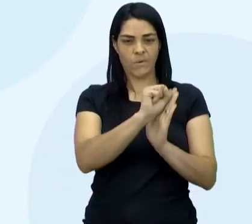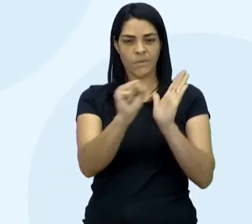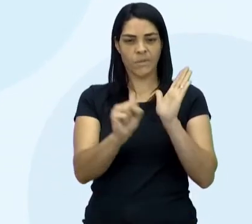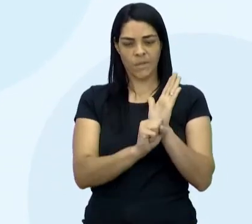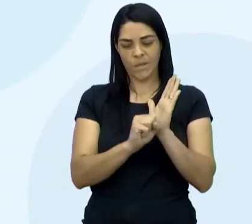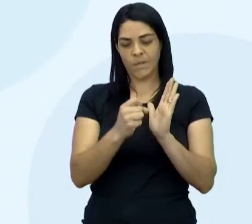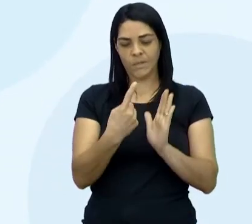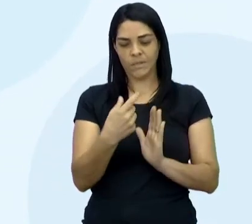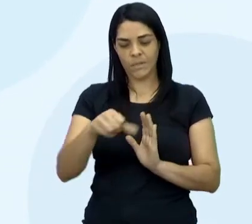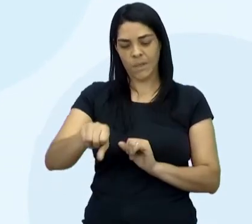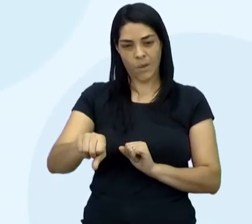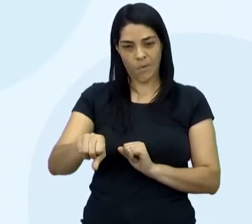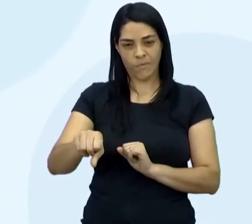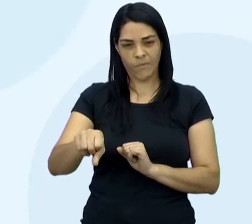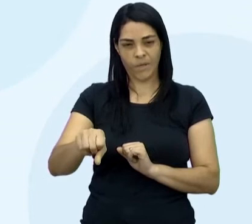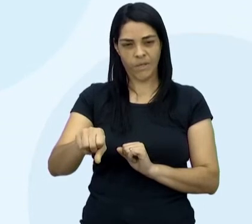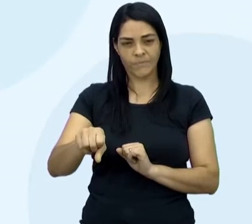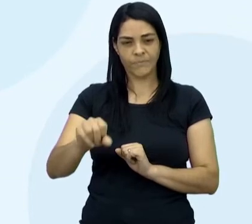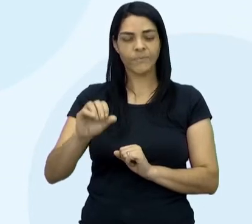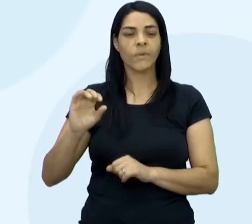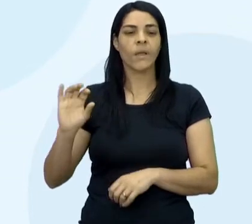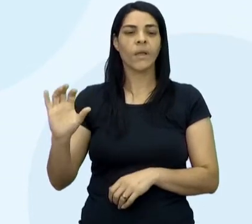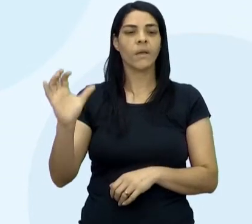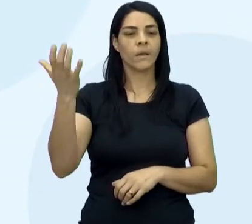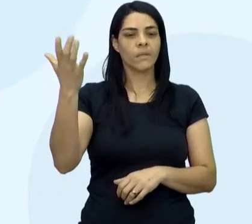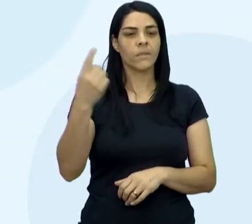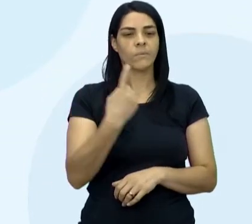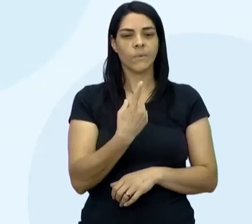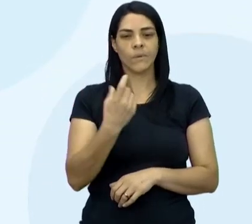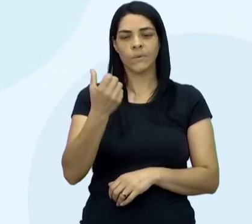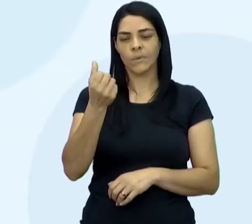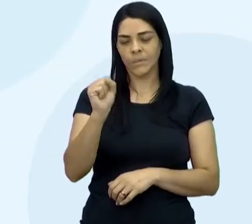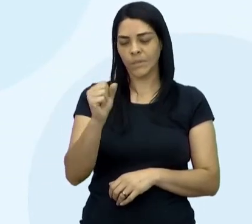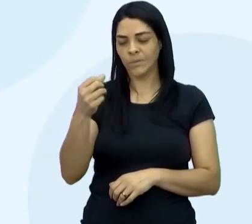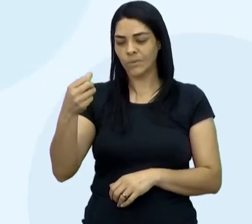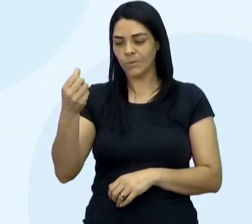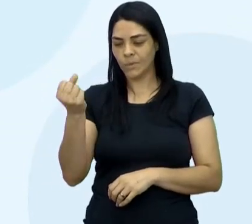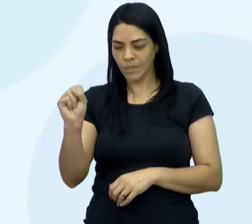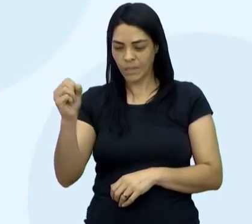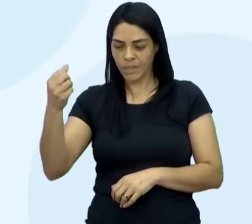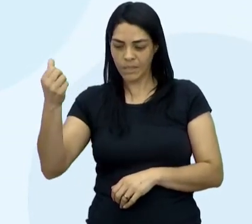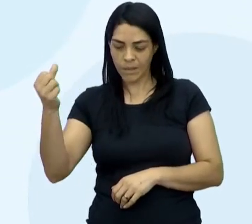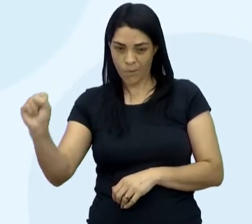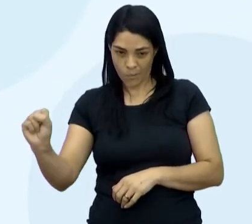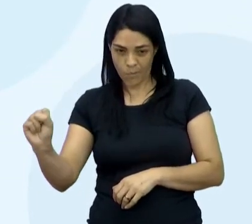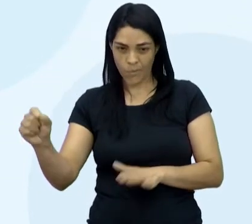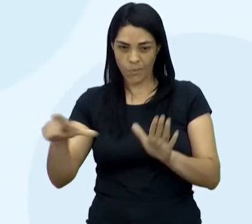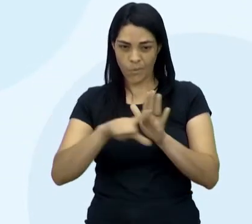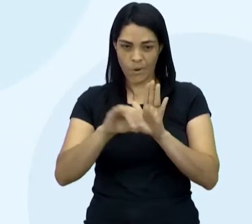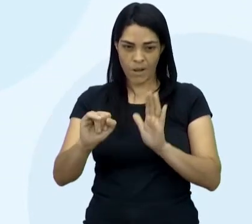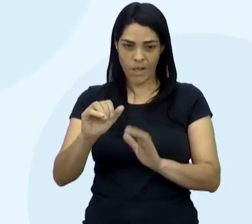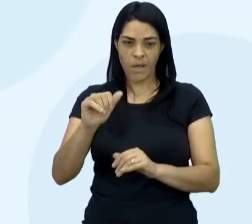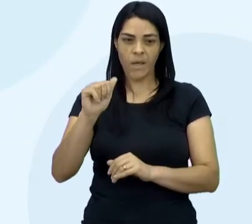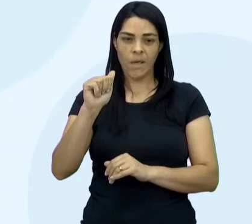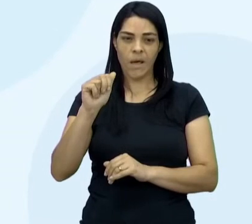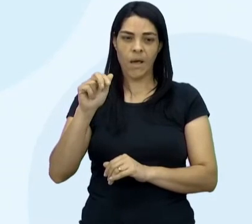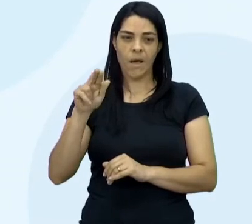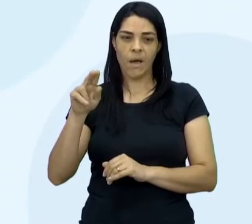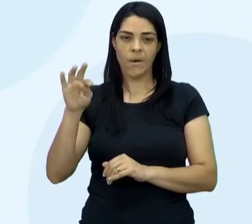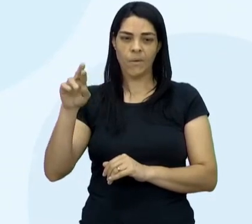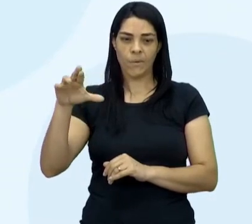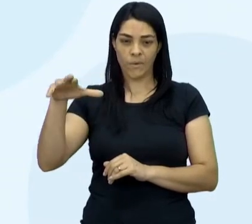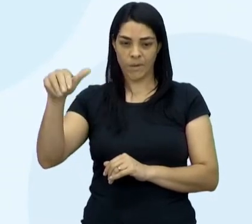do século XIX que foi em 1888 né com a lei Áurea tal que a escravidão é